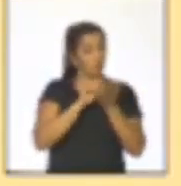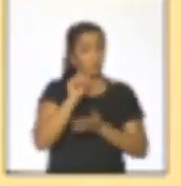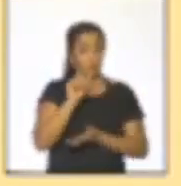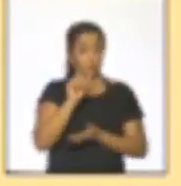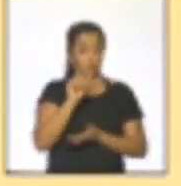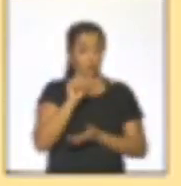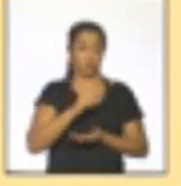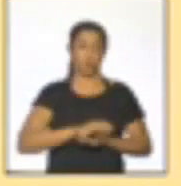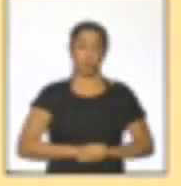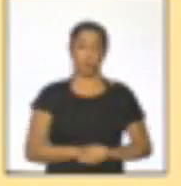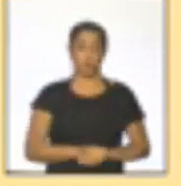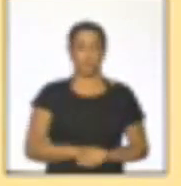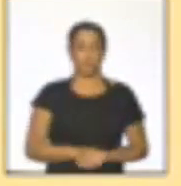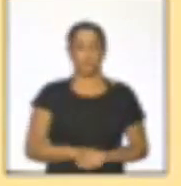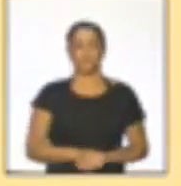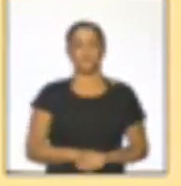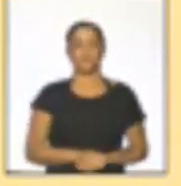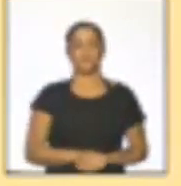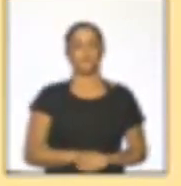pouco.